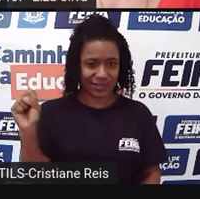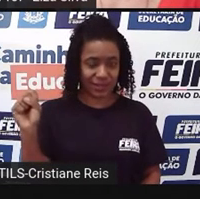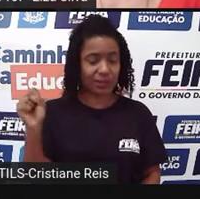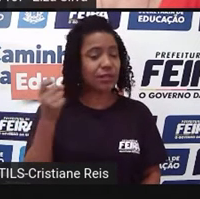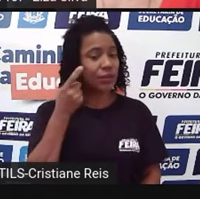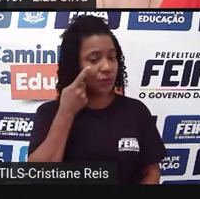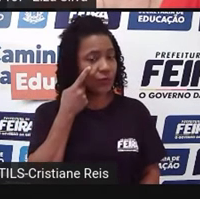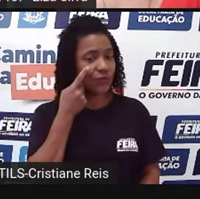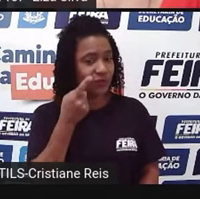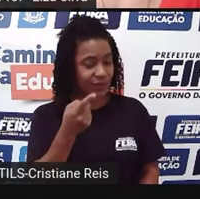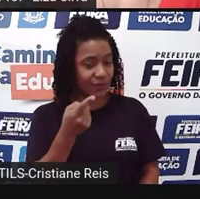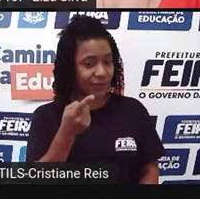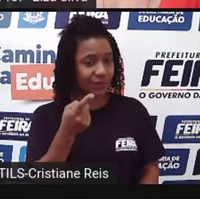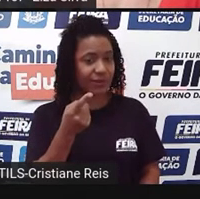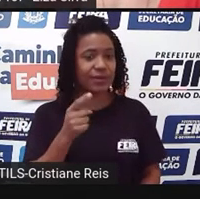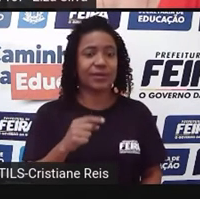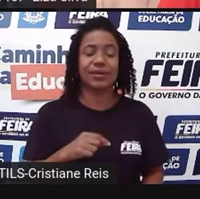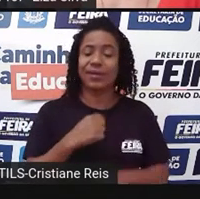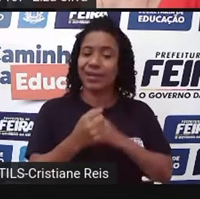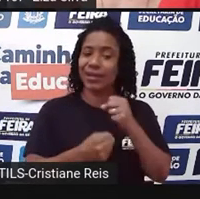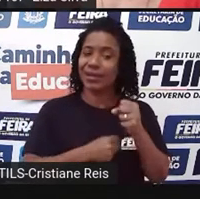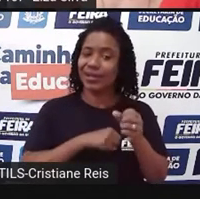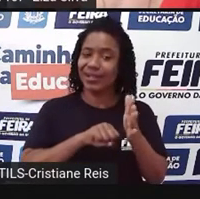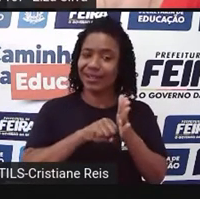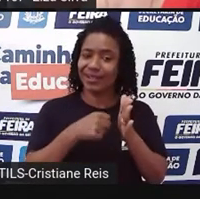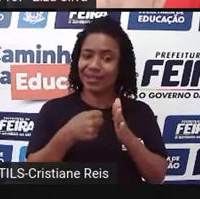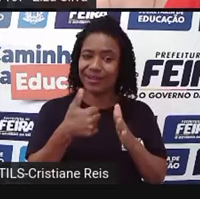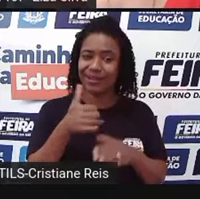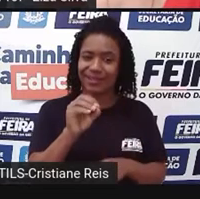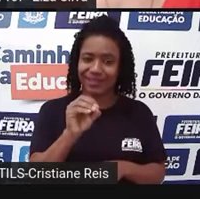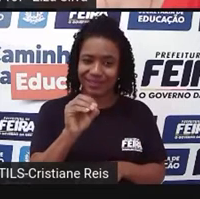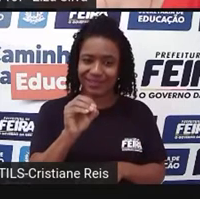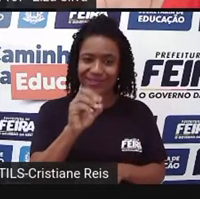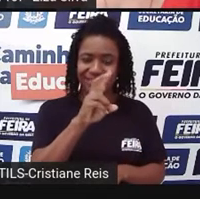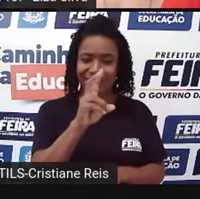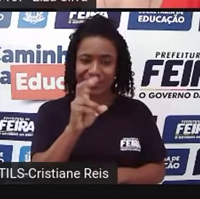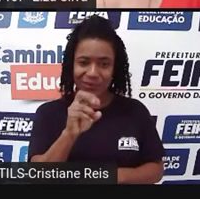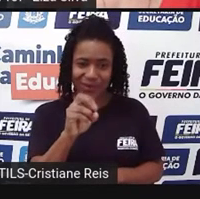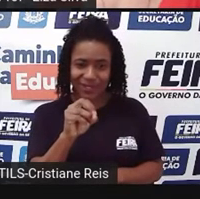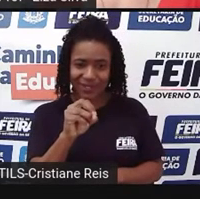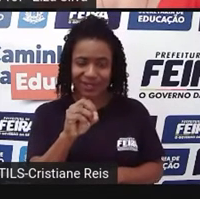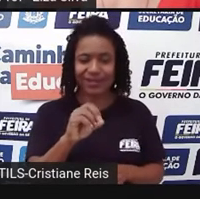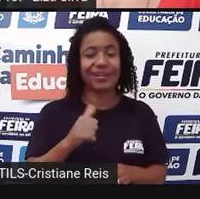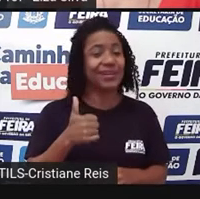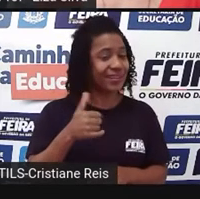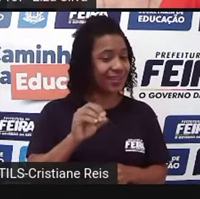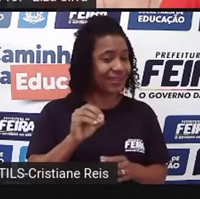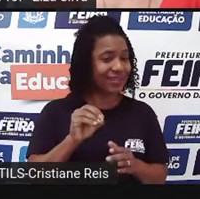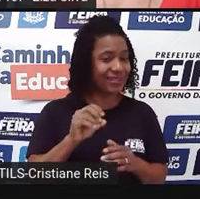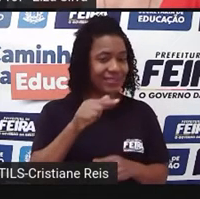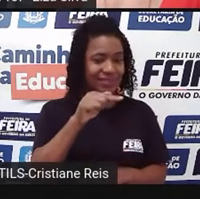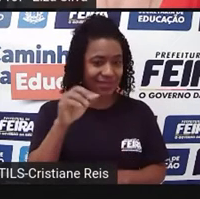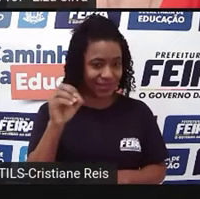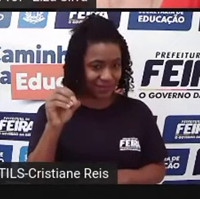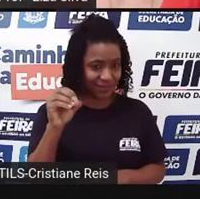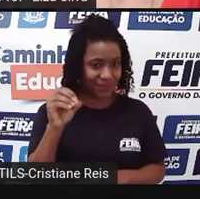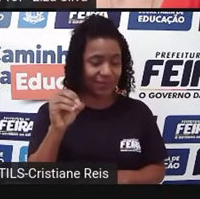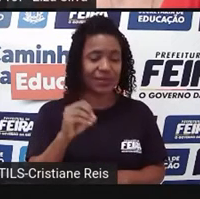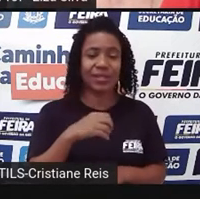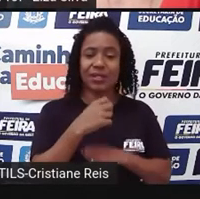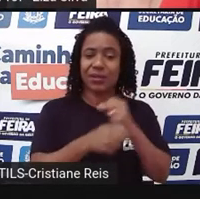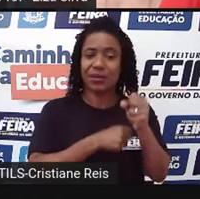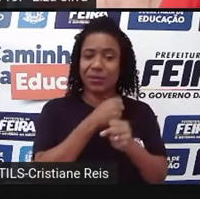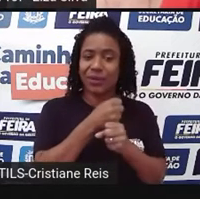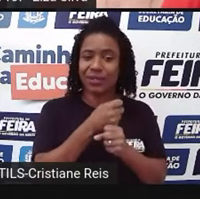década de 50 em línguas The Fifties década de 70 the seventies e